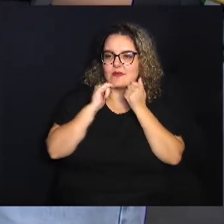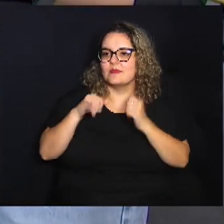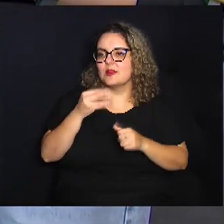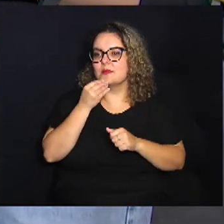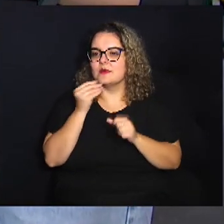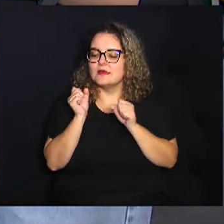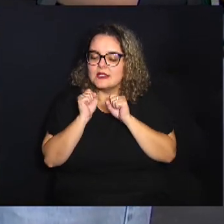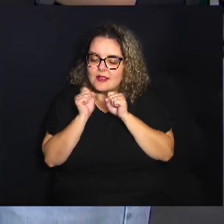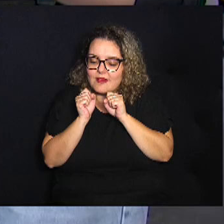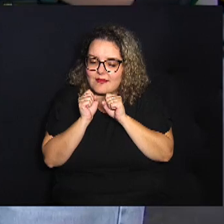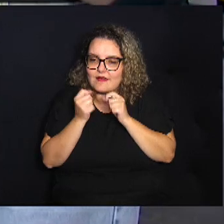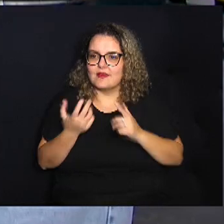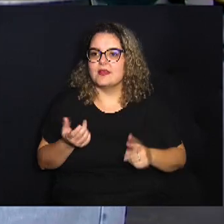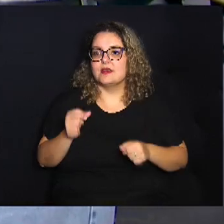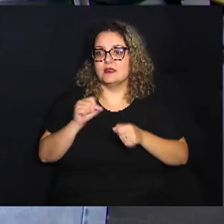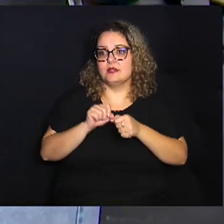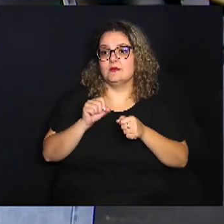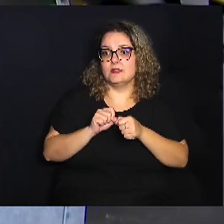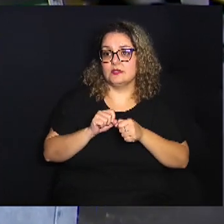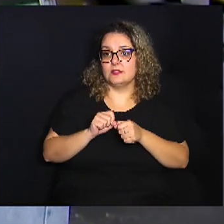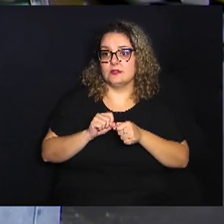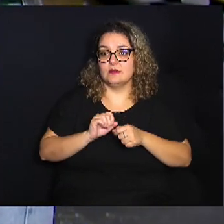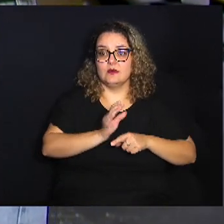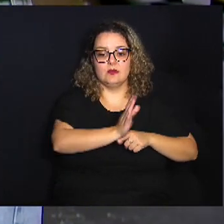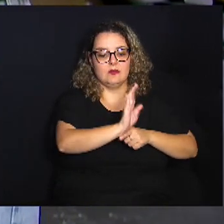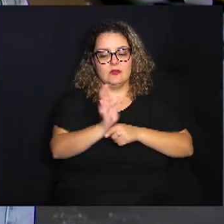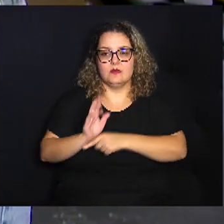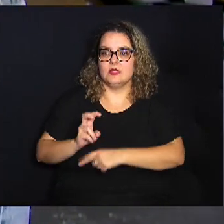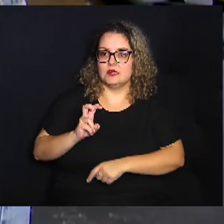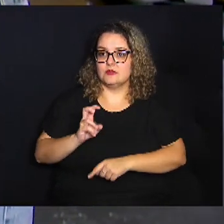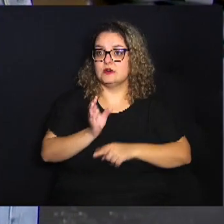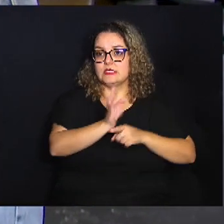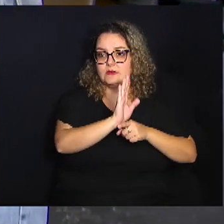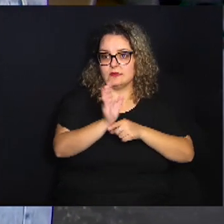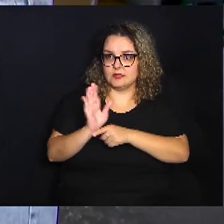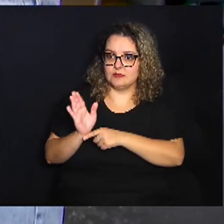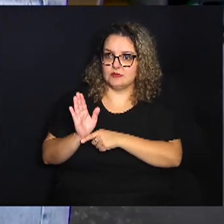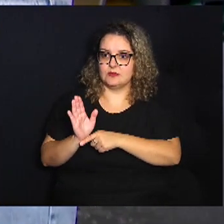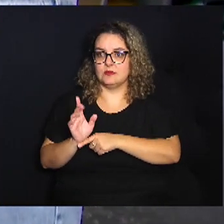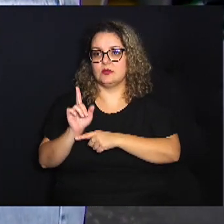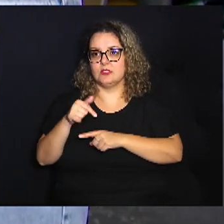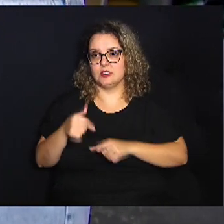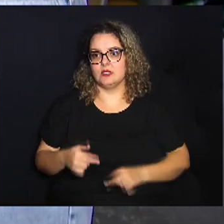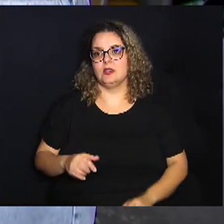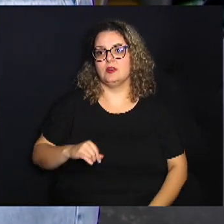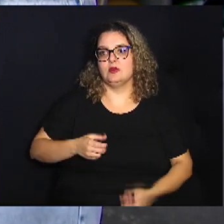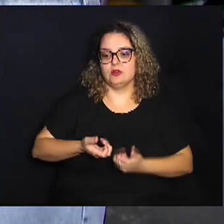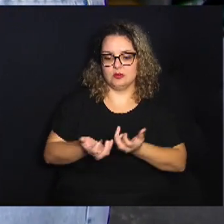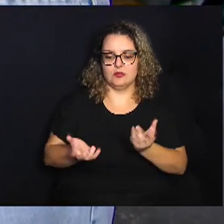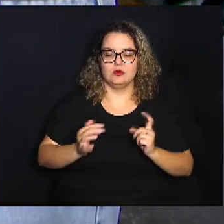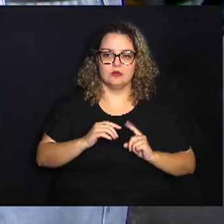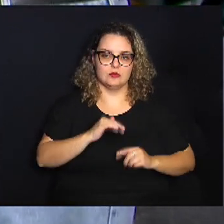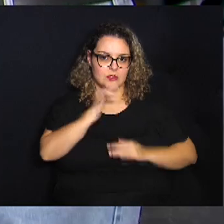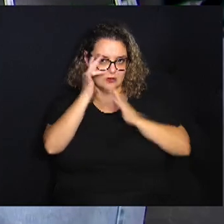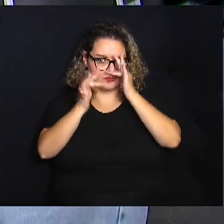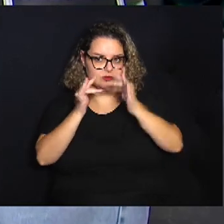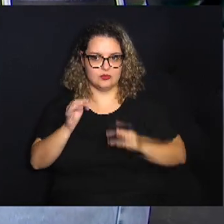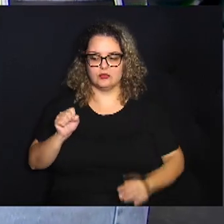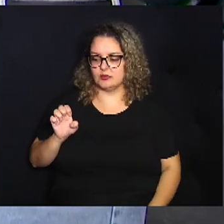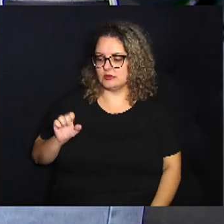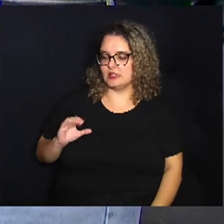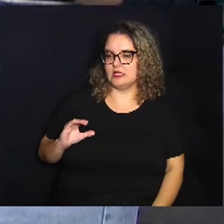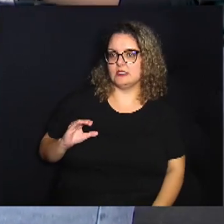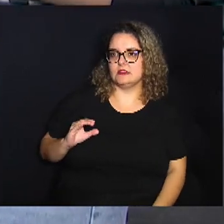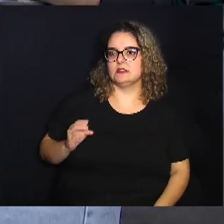friozinho. Então a gente fez essa série de exibições, são 5 filmes que serão exibidos no jardim aqui do SESC, e a